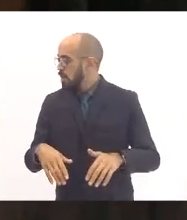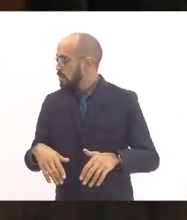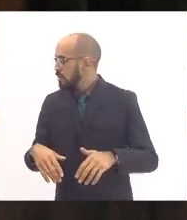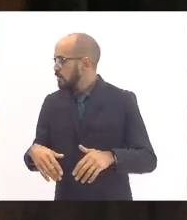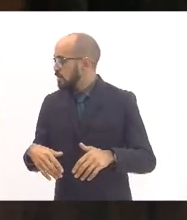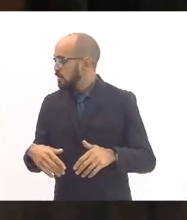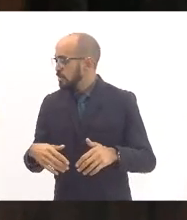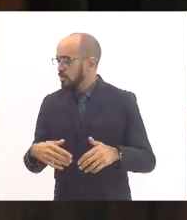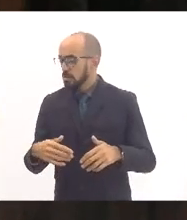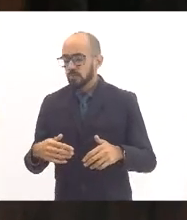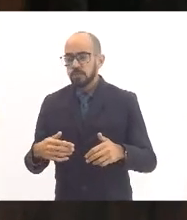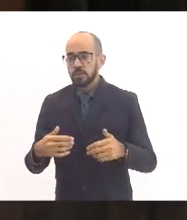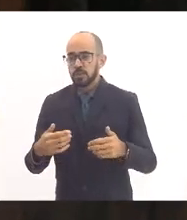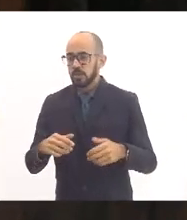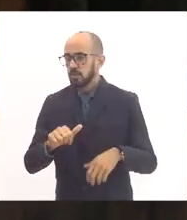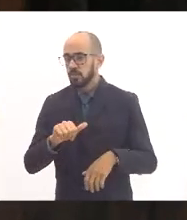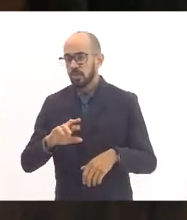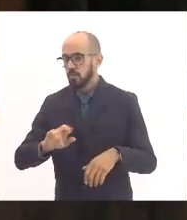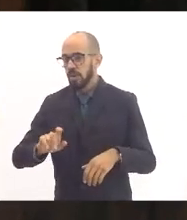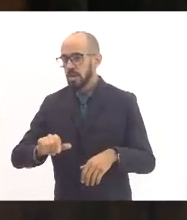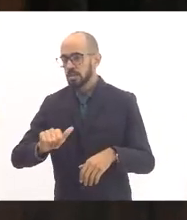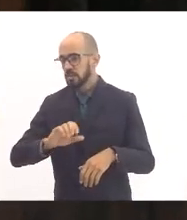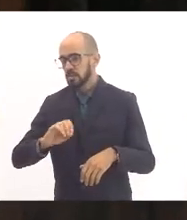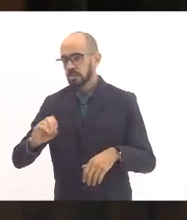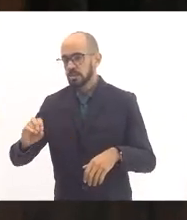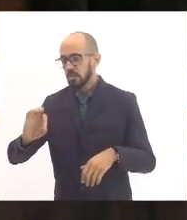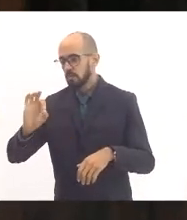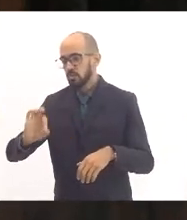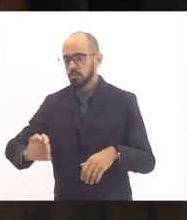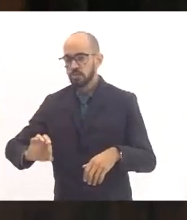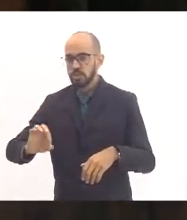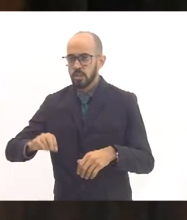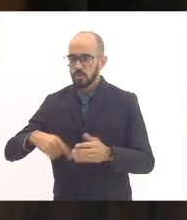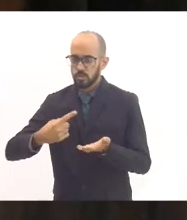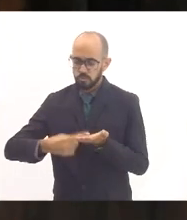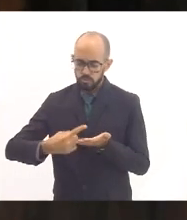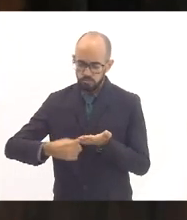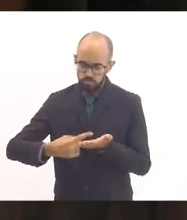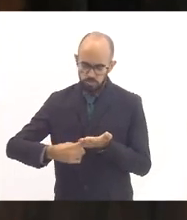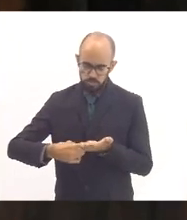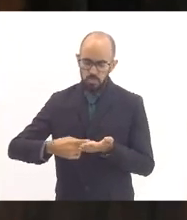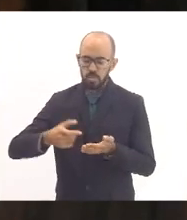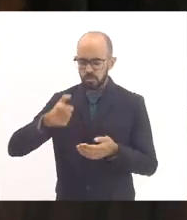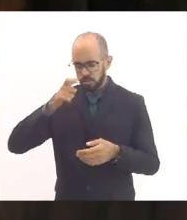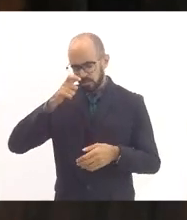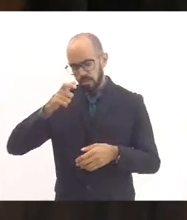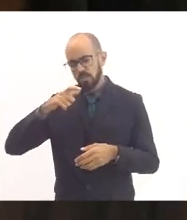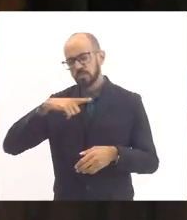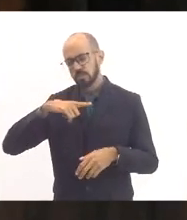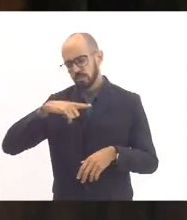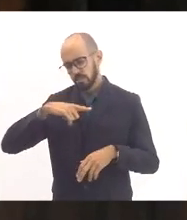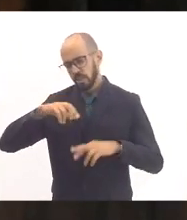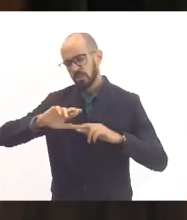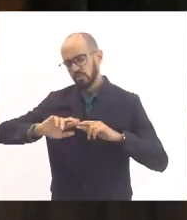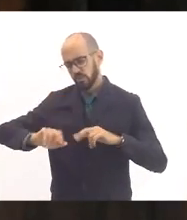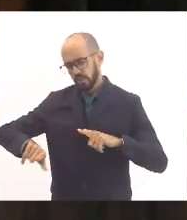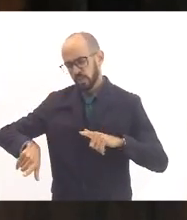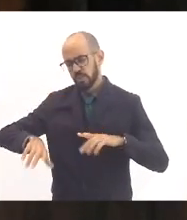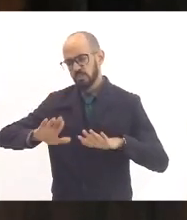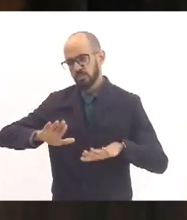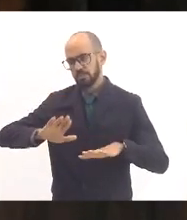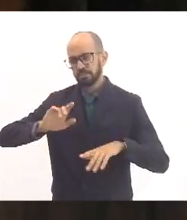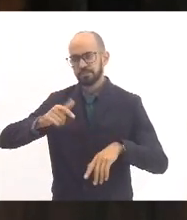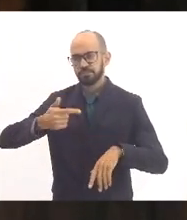quando fala que não será um texto sem por cento consensual obviamente existem interesses eventualmente divergente